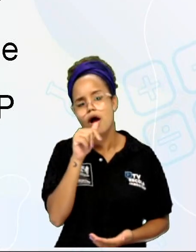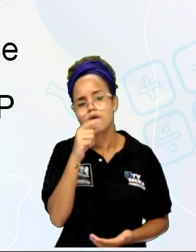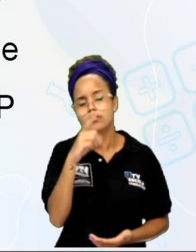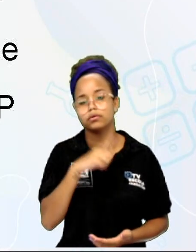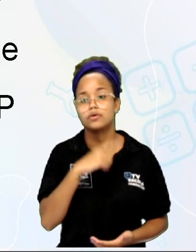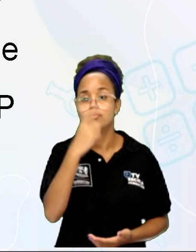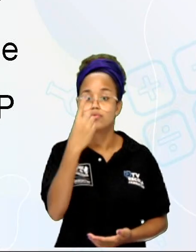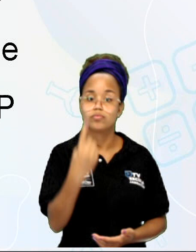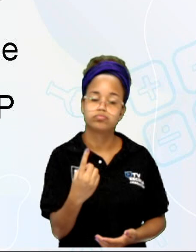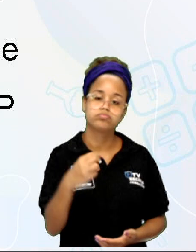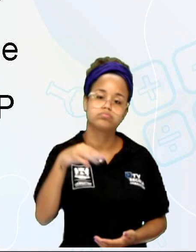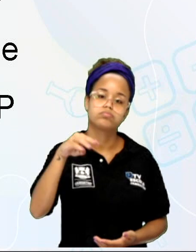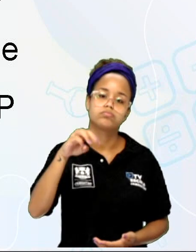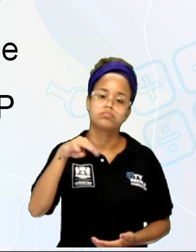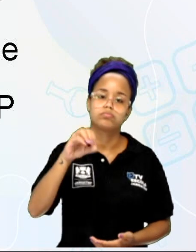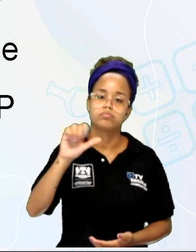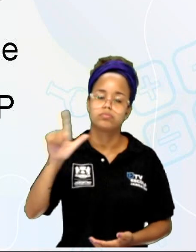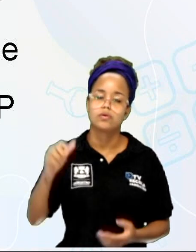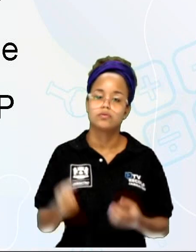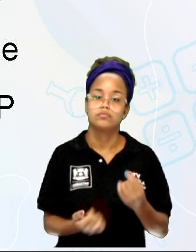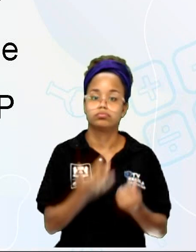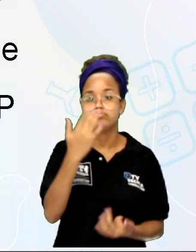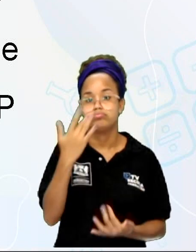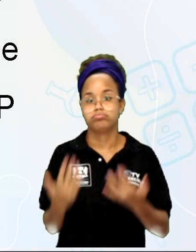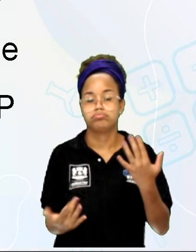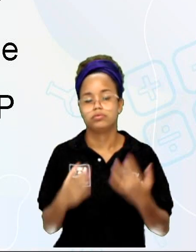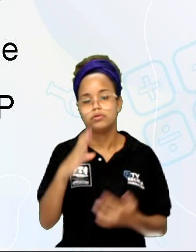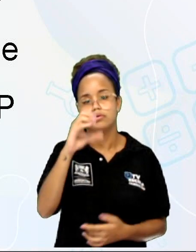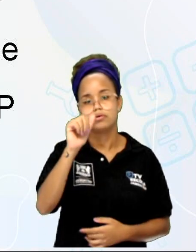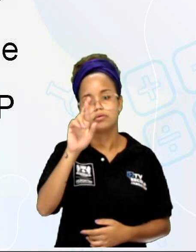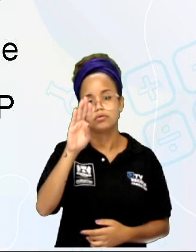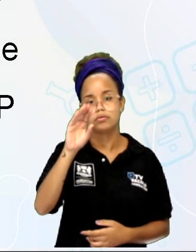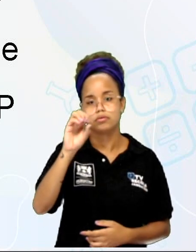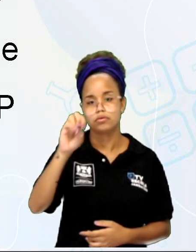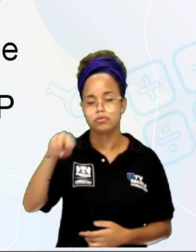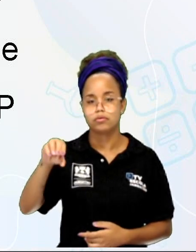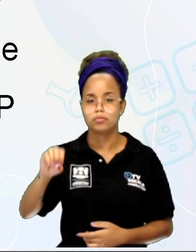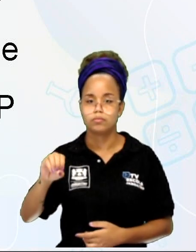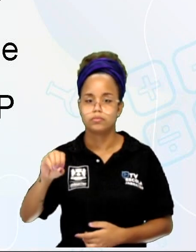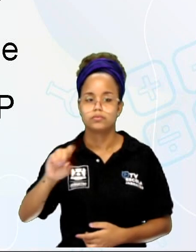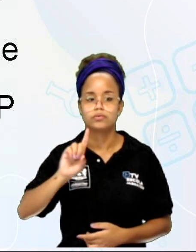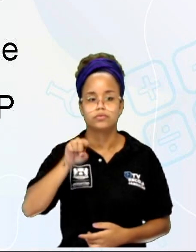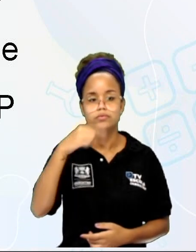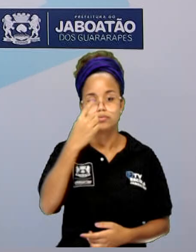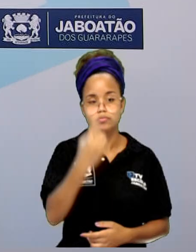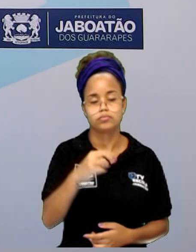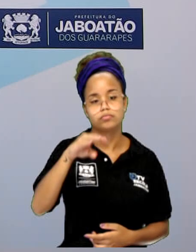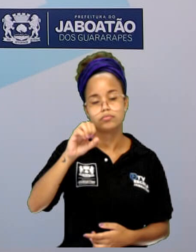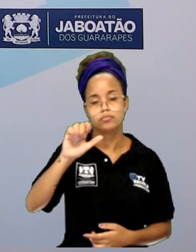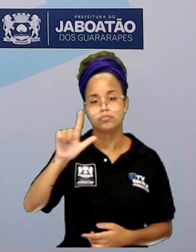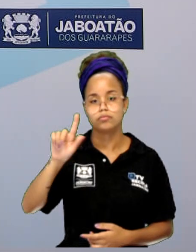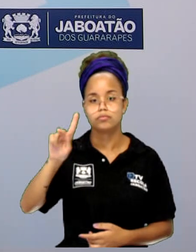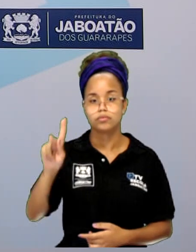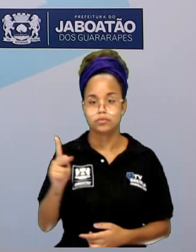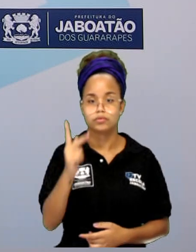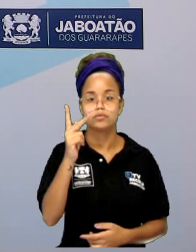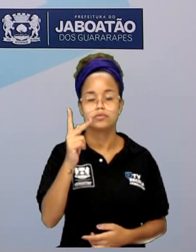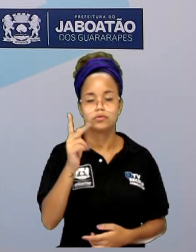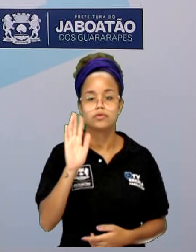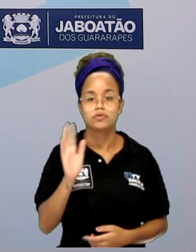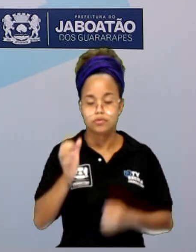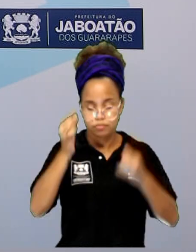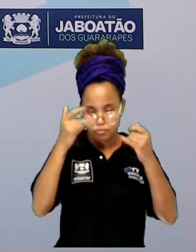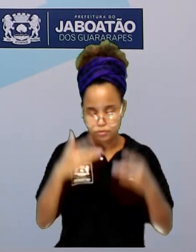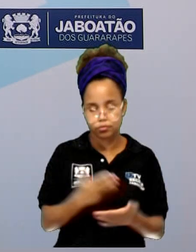mol de gás carbônico e 1 mol de hidrogênio nas condições normais de temperatura e pressão, que são aquelas que eu já falei para vocês,